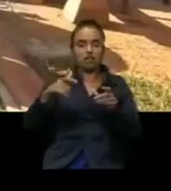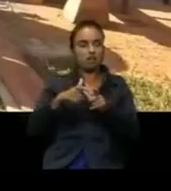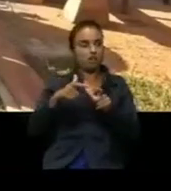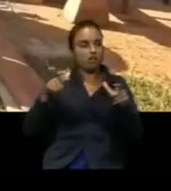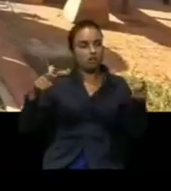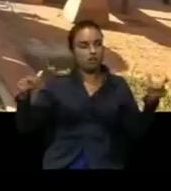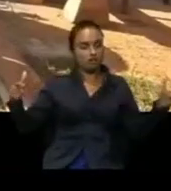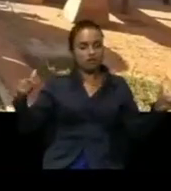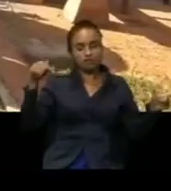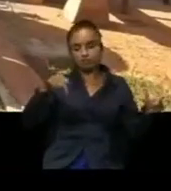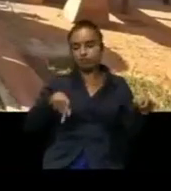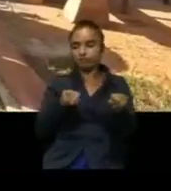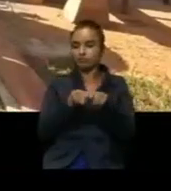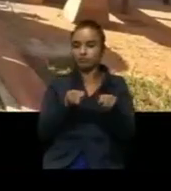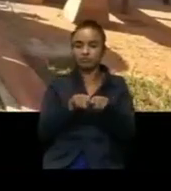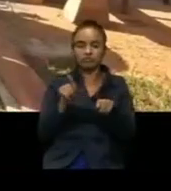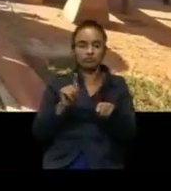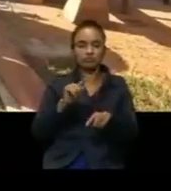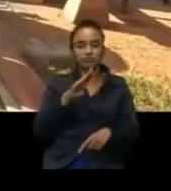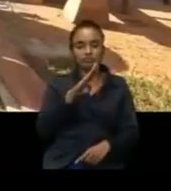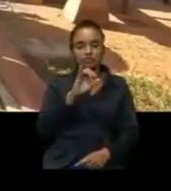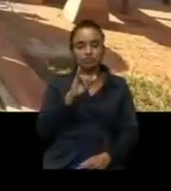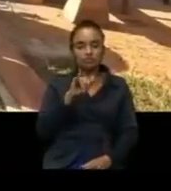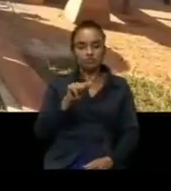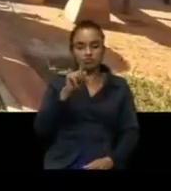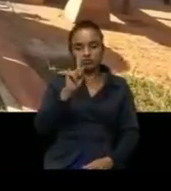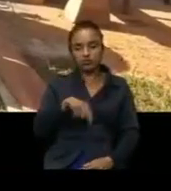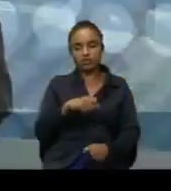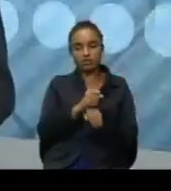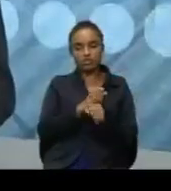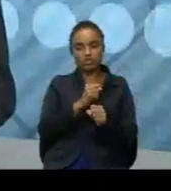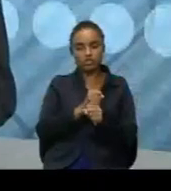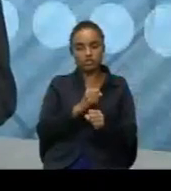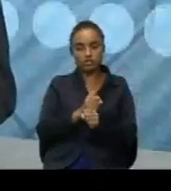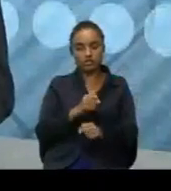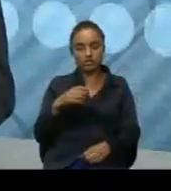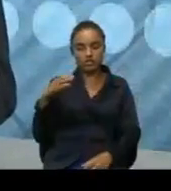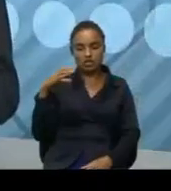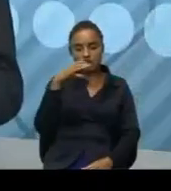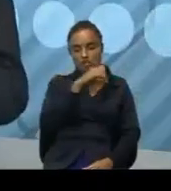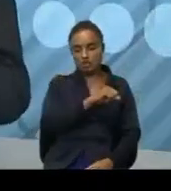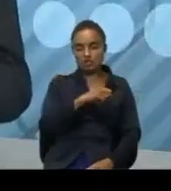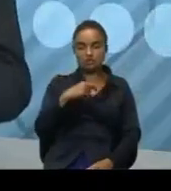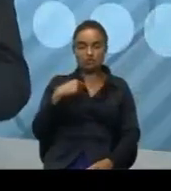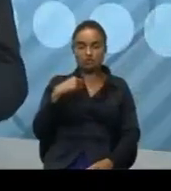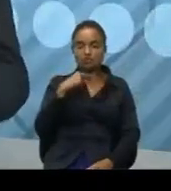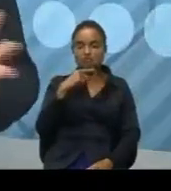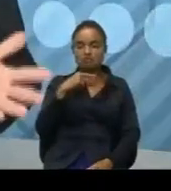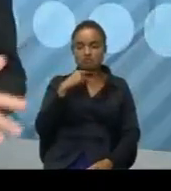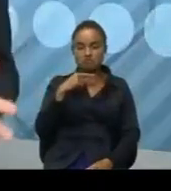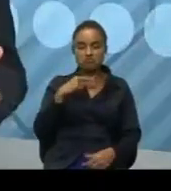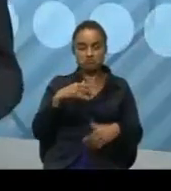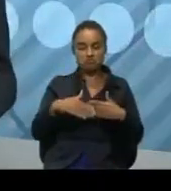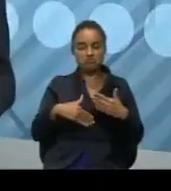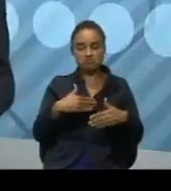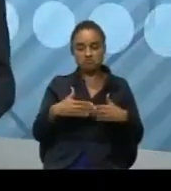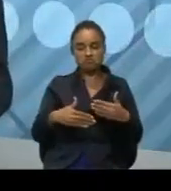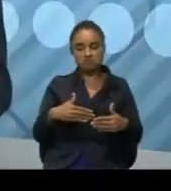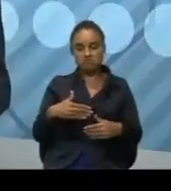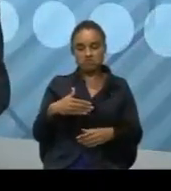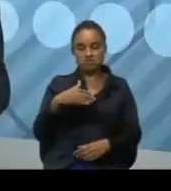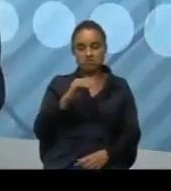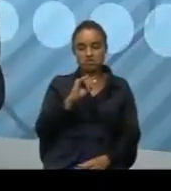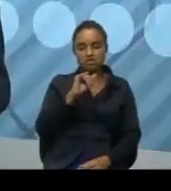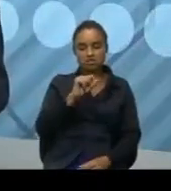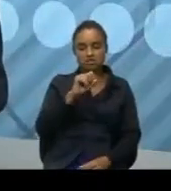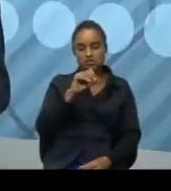de fazer uma baia, por ser uma obra muito rápida, a gente vê que não há necessidade de fazer um isolamento. É uma